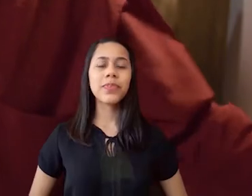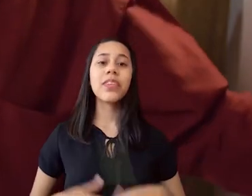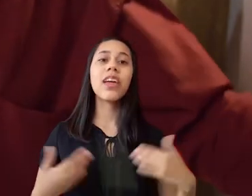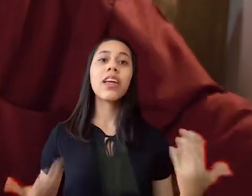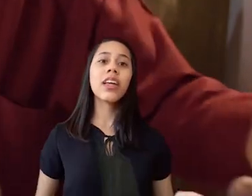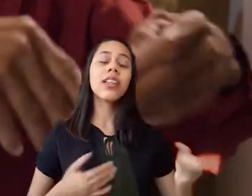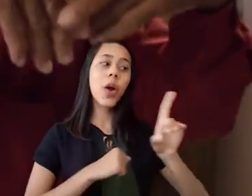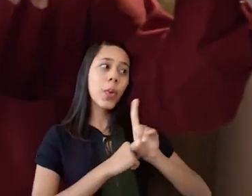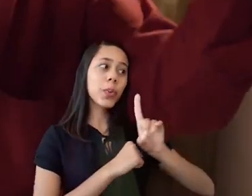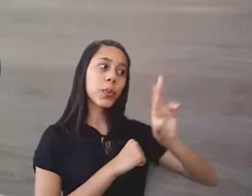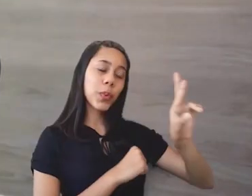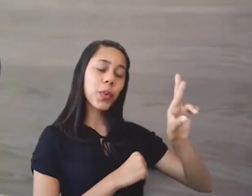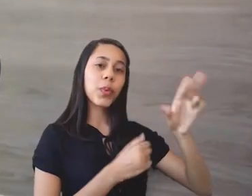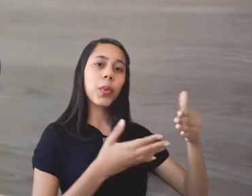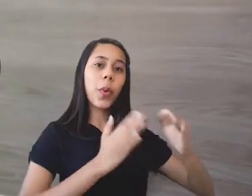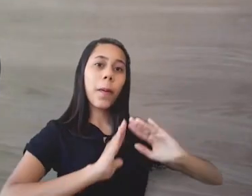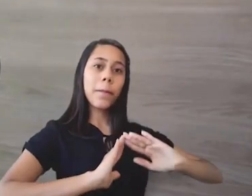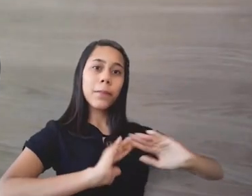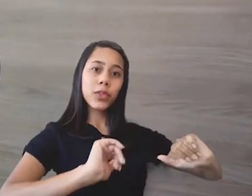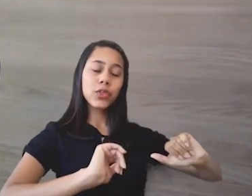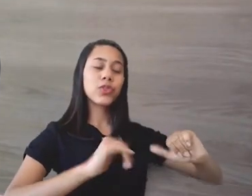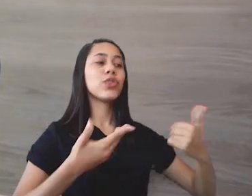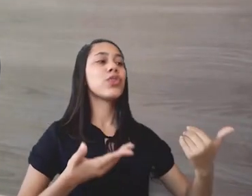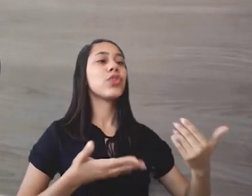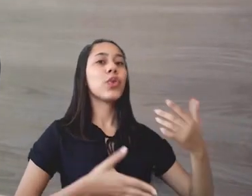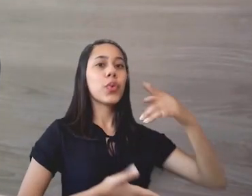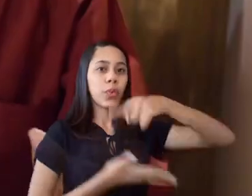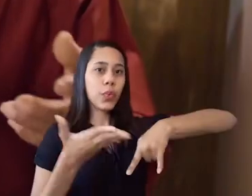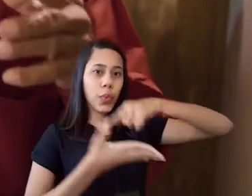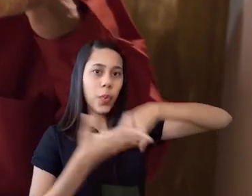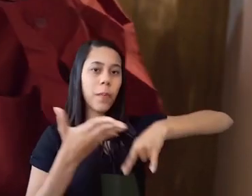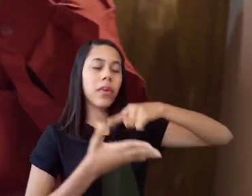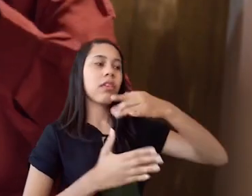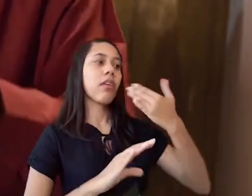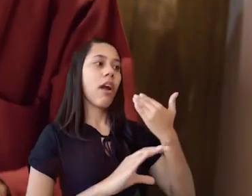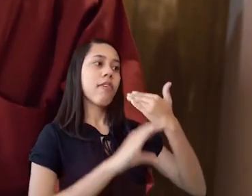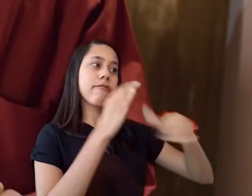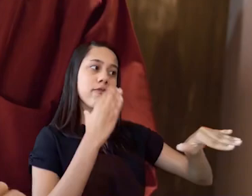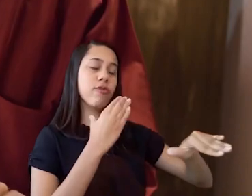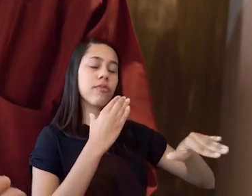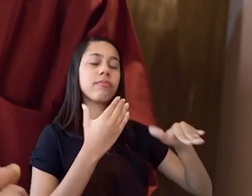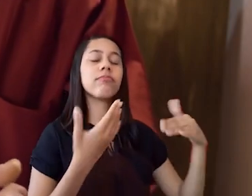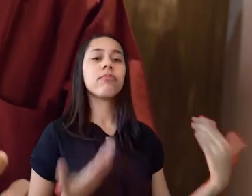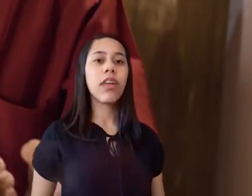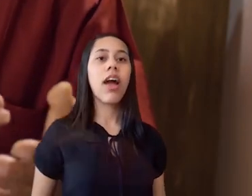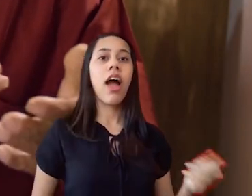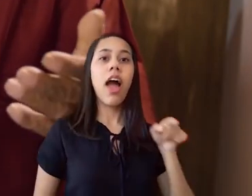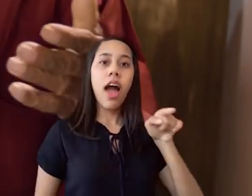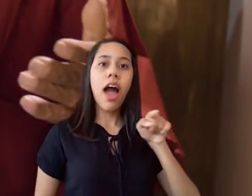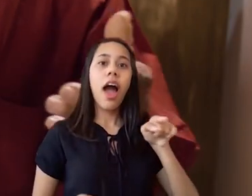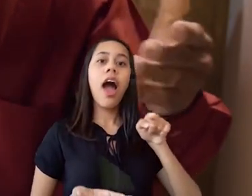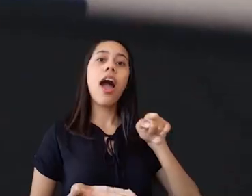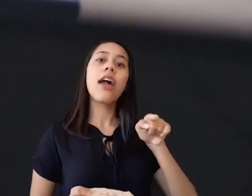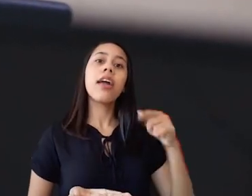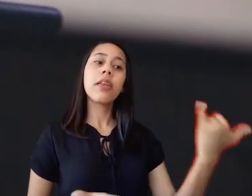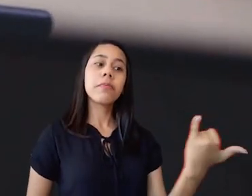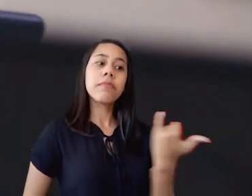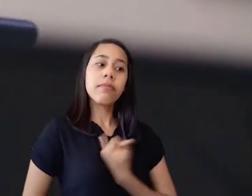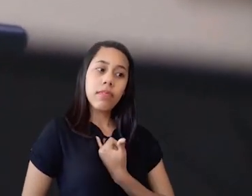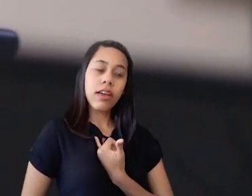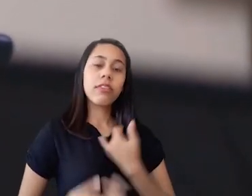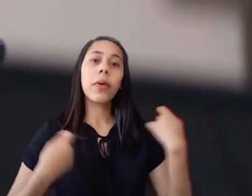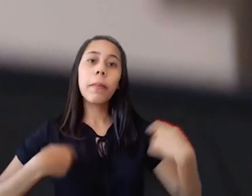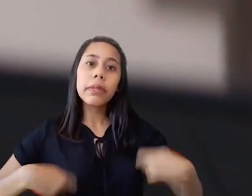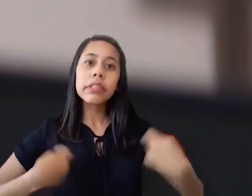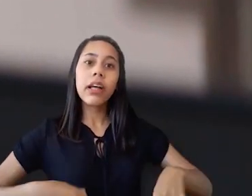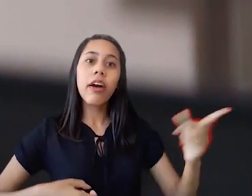Aí tomou, pediu os documentos tudo por a internet, aí foi, né? Aí enviou para ele, doutor Wilton. Aí o que é que ele fez? Liga a ele